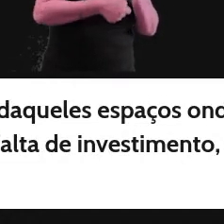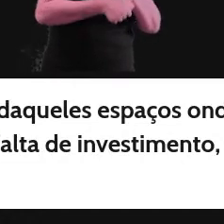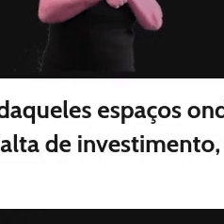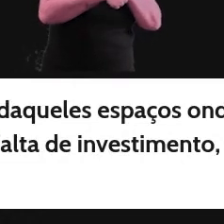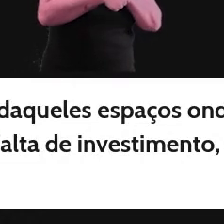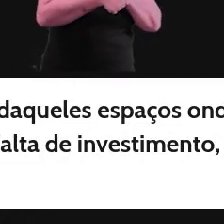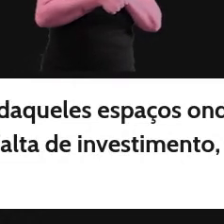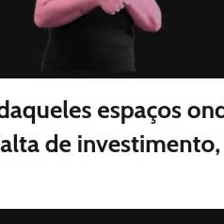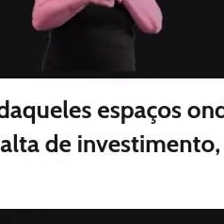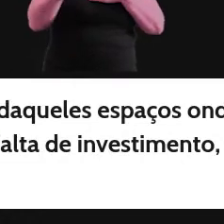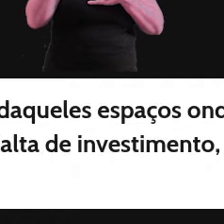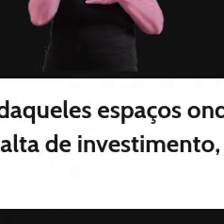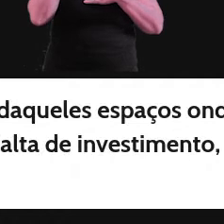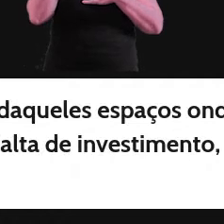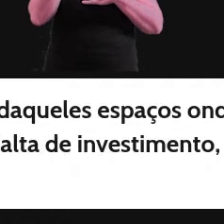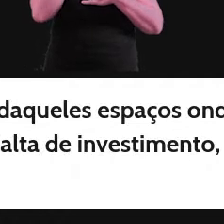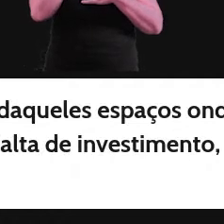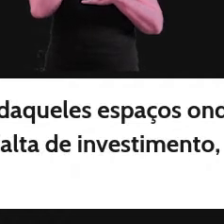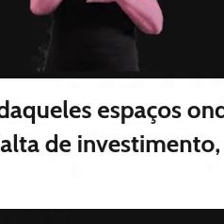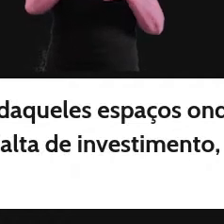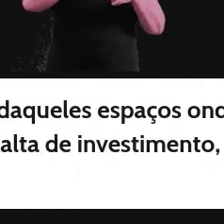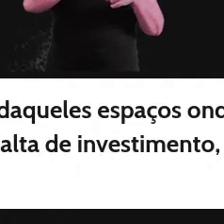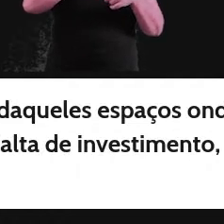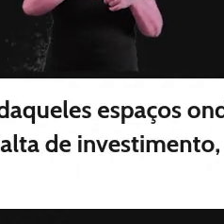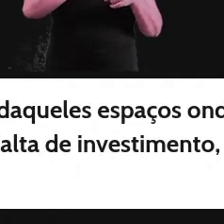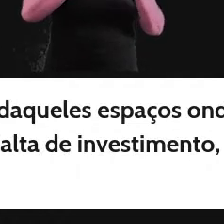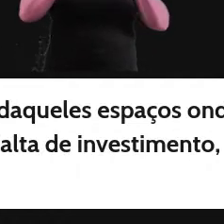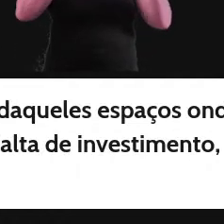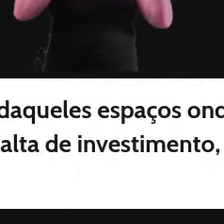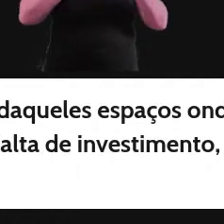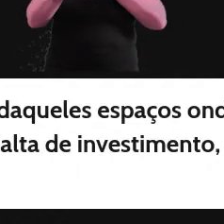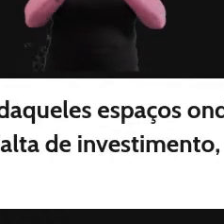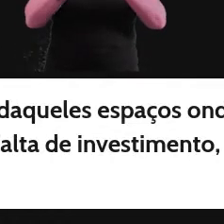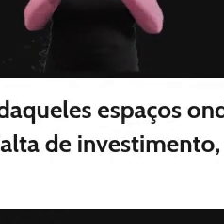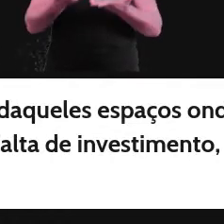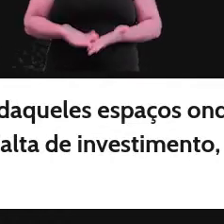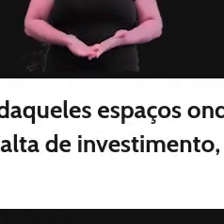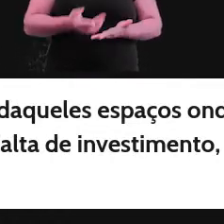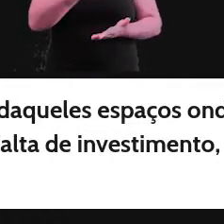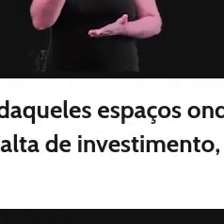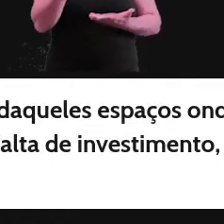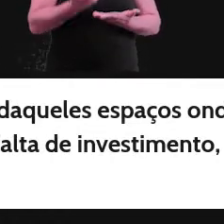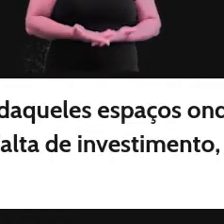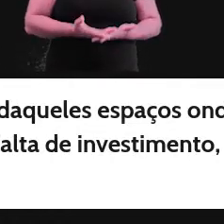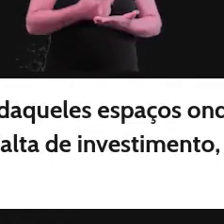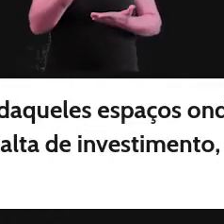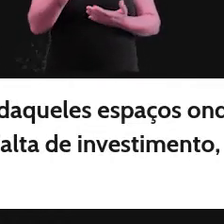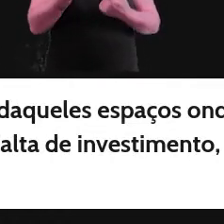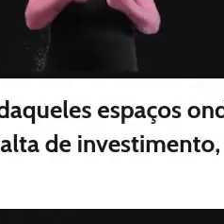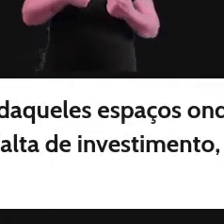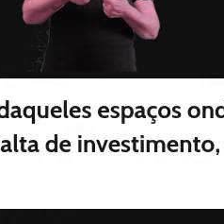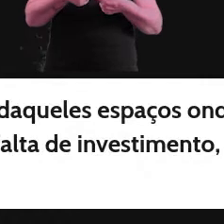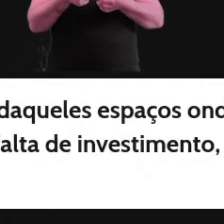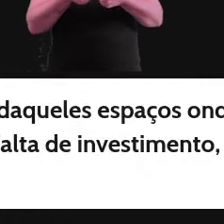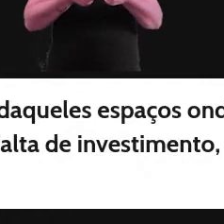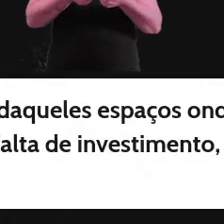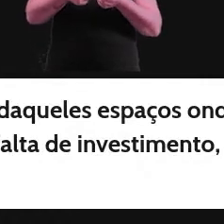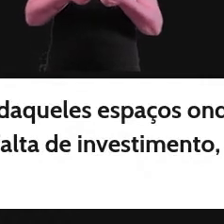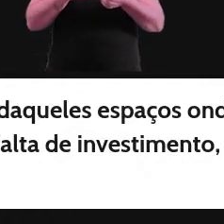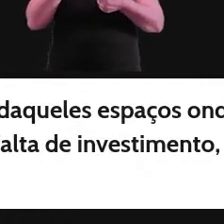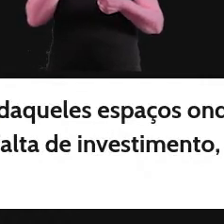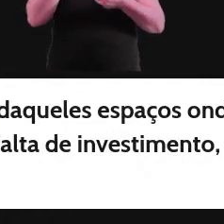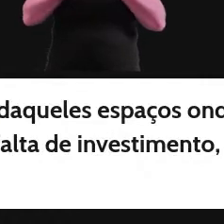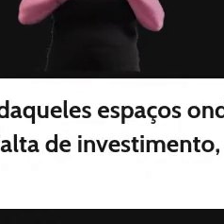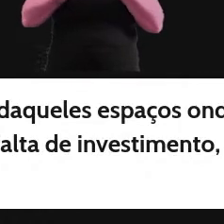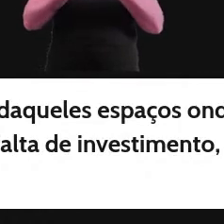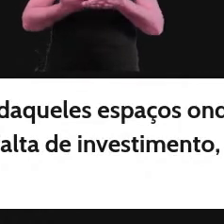se conseguiremos ter uma exposição virtual acessível. Então, precisamos ponderar isso, né?